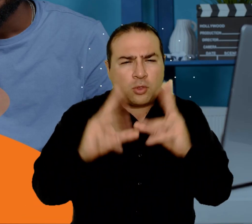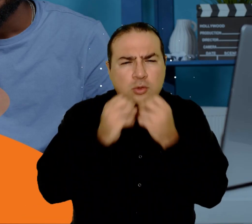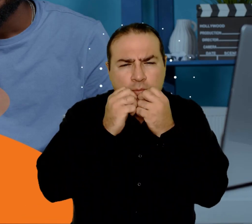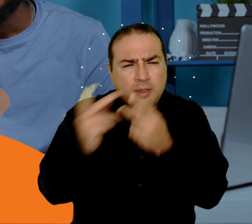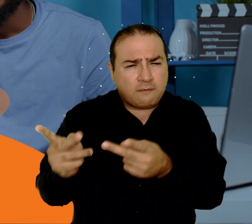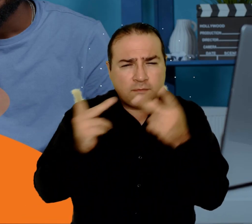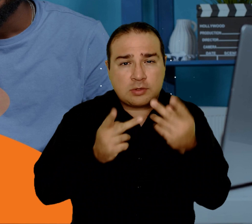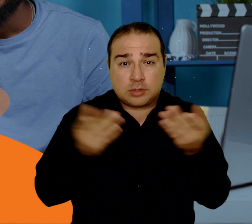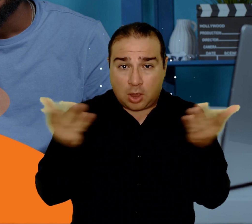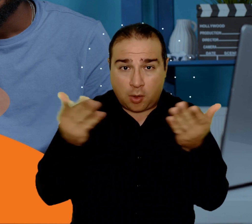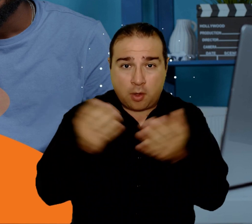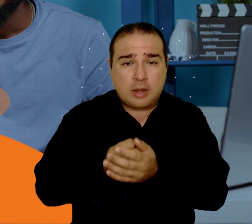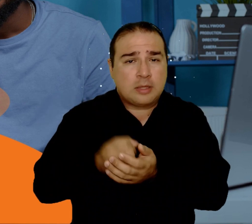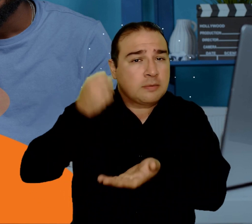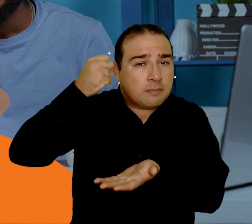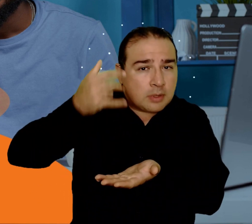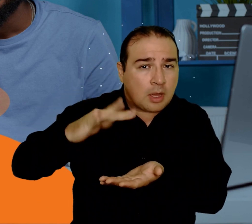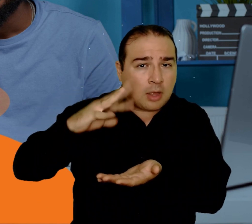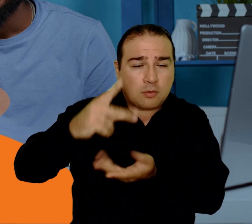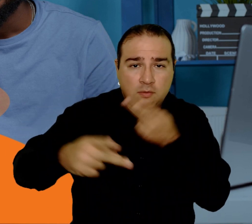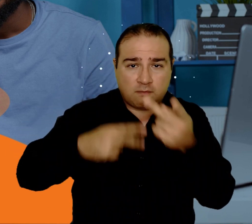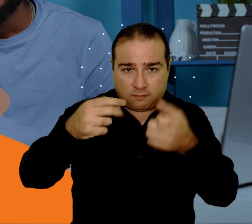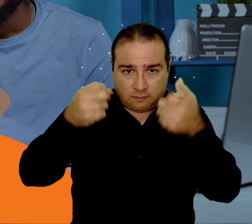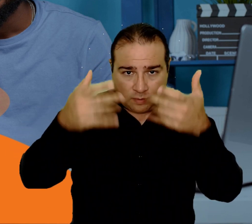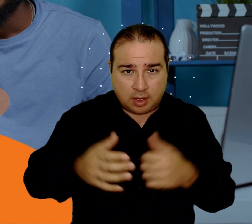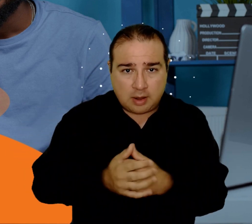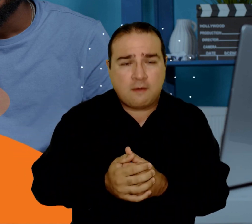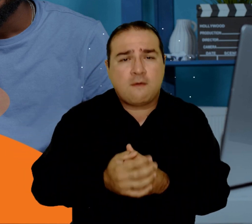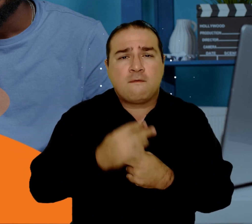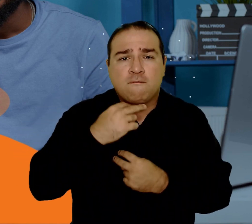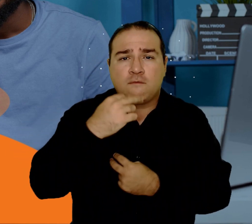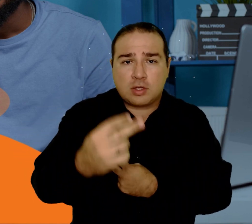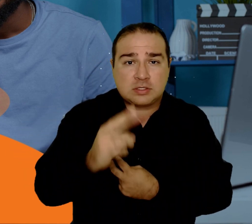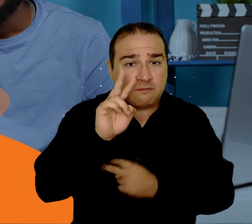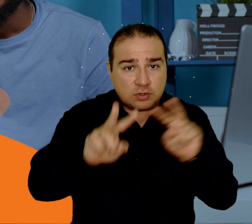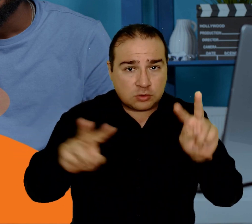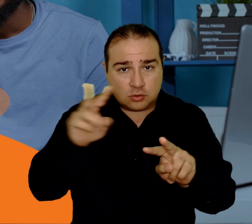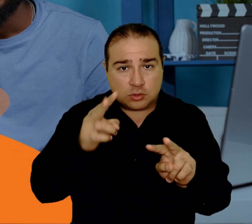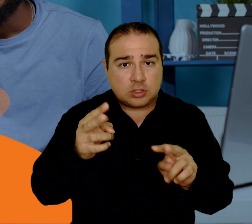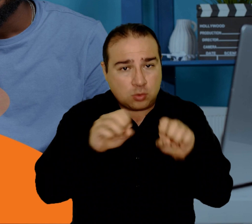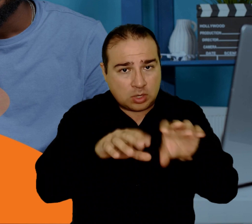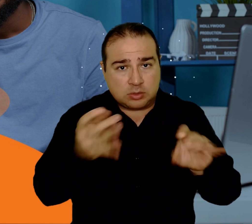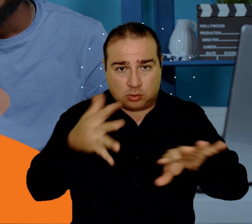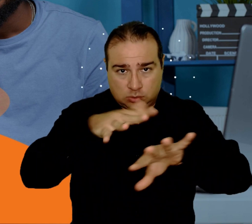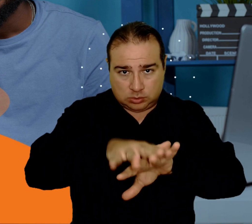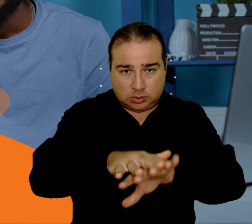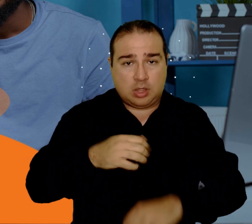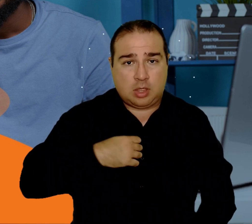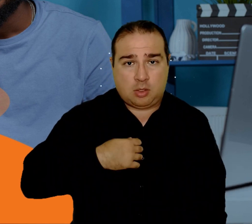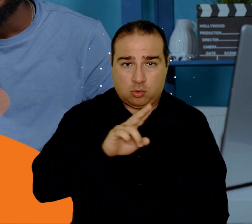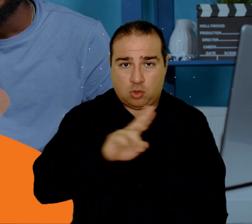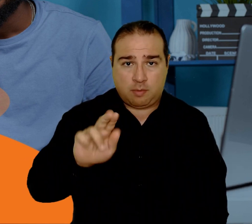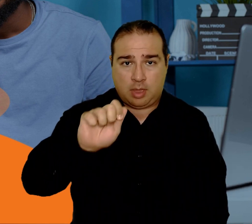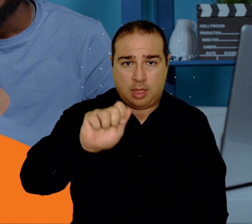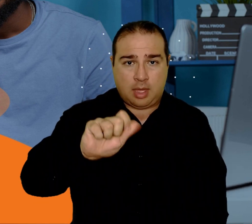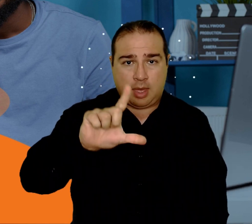Sejam todos bem-vindos ao nosso podcast Vozes e Visões na Educação Inclusiva. Eu sou a Letéia